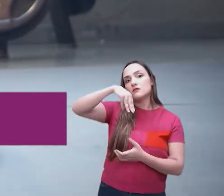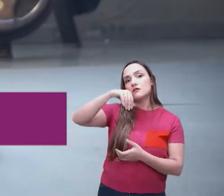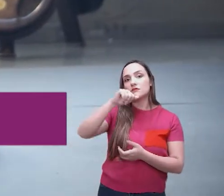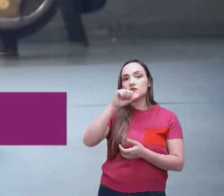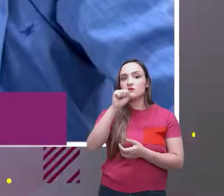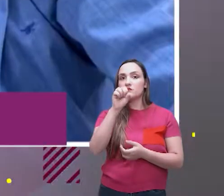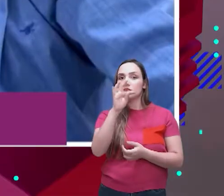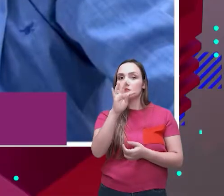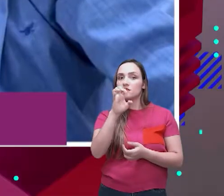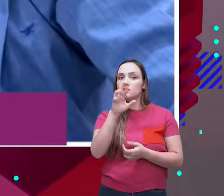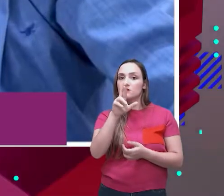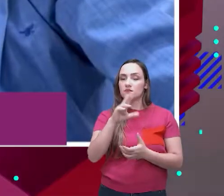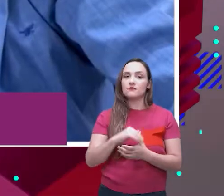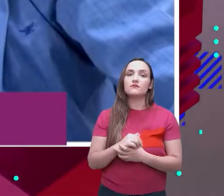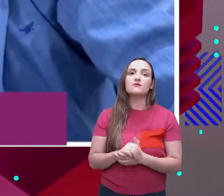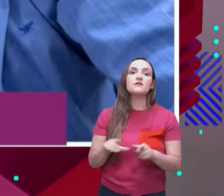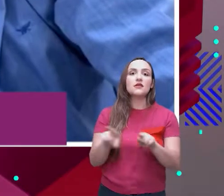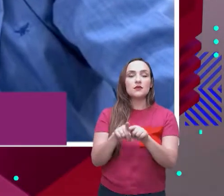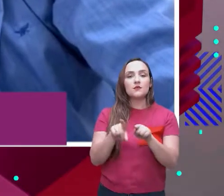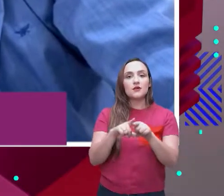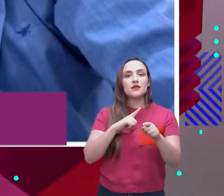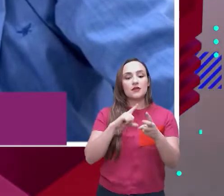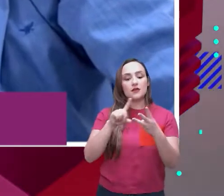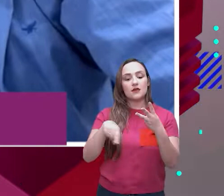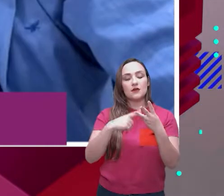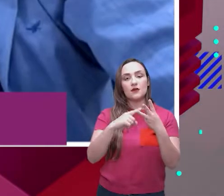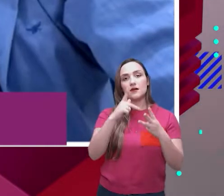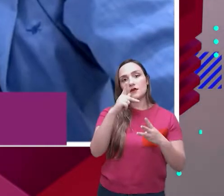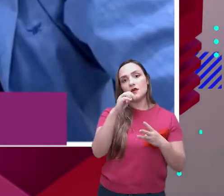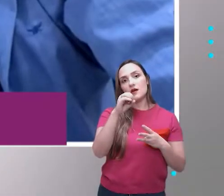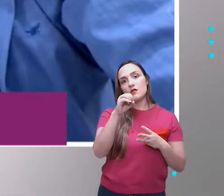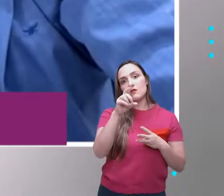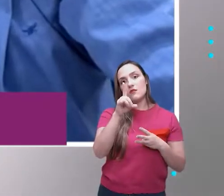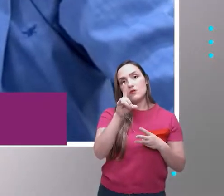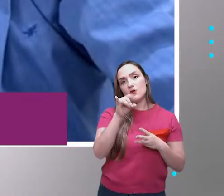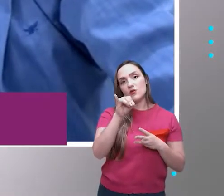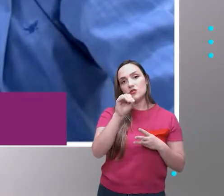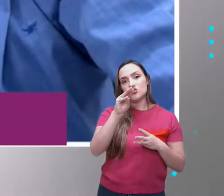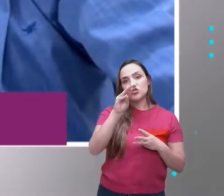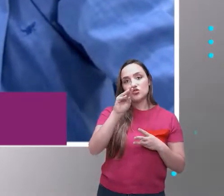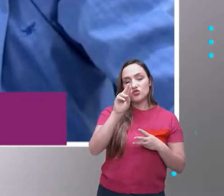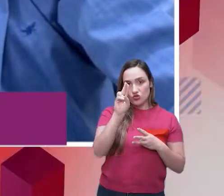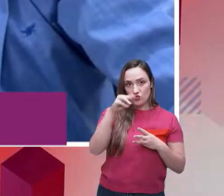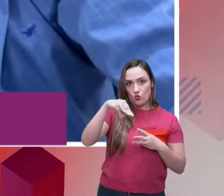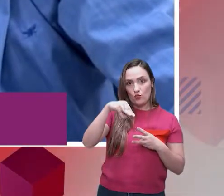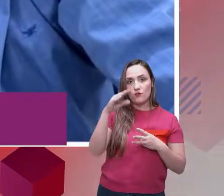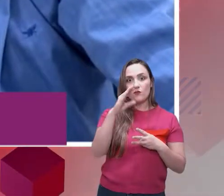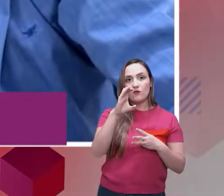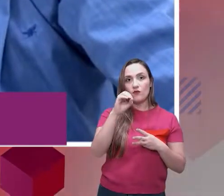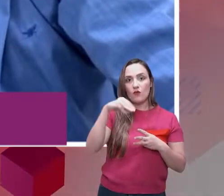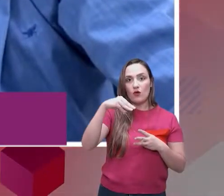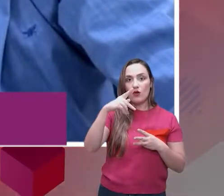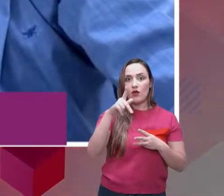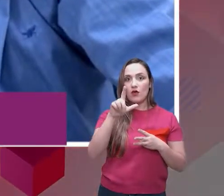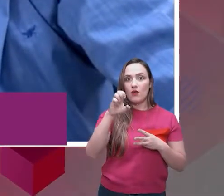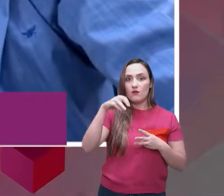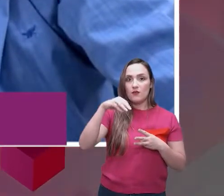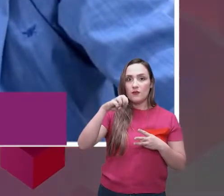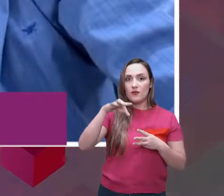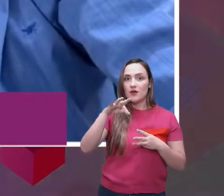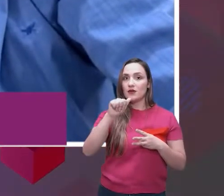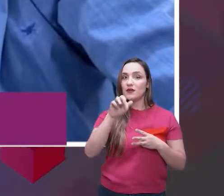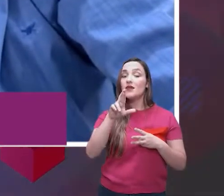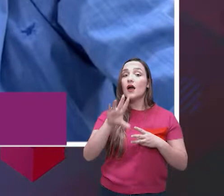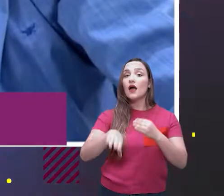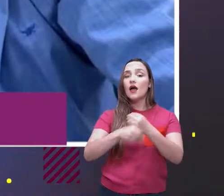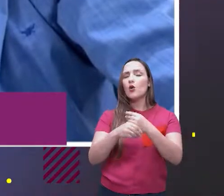Bolsa Atleta Master. E a Bolsa Atleta pode complementar, que era um sonho antigo e que a gente conseguiu aprovar na